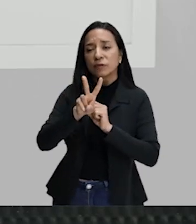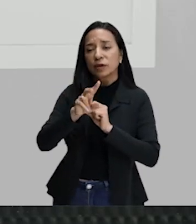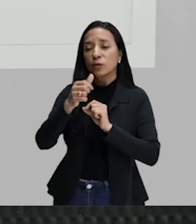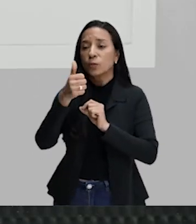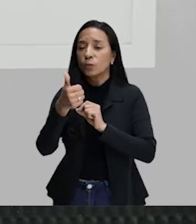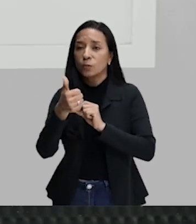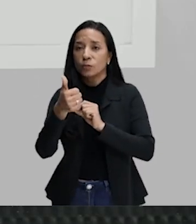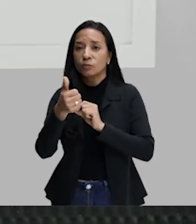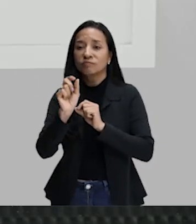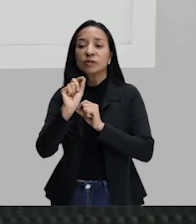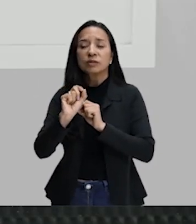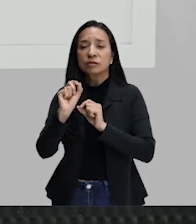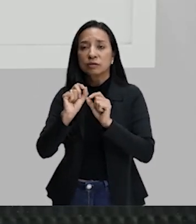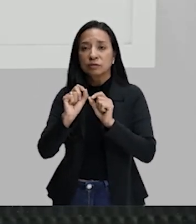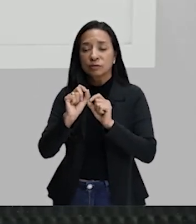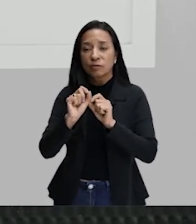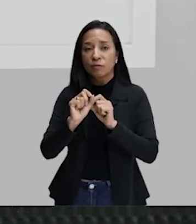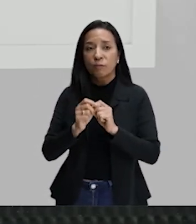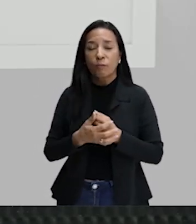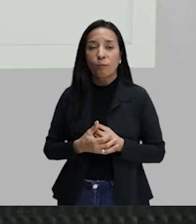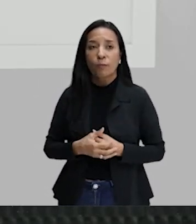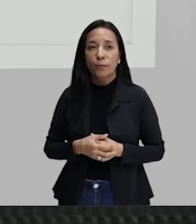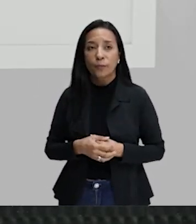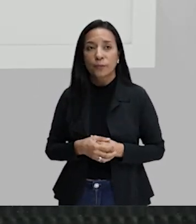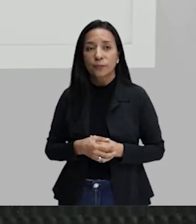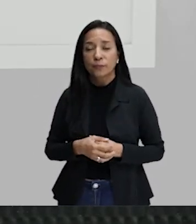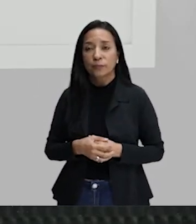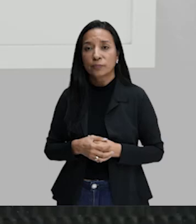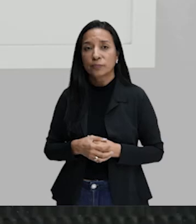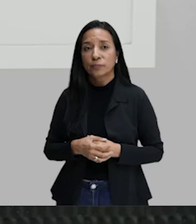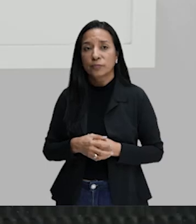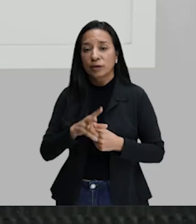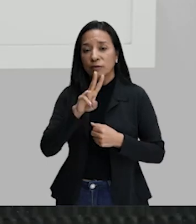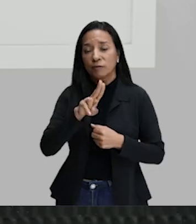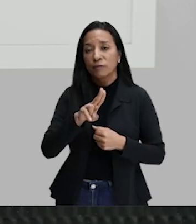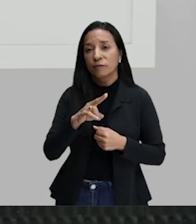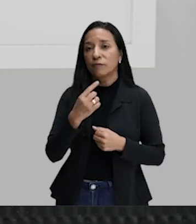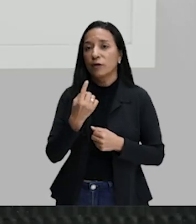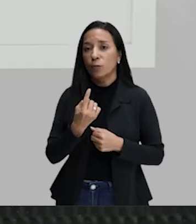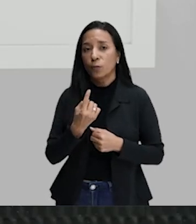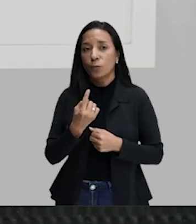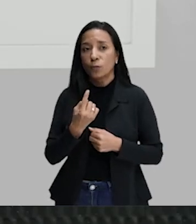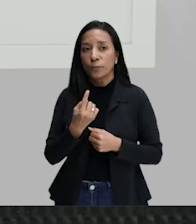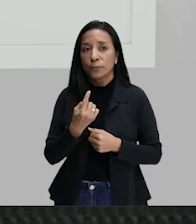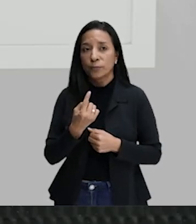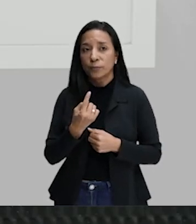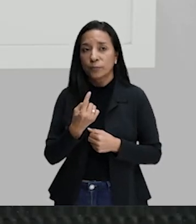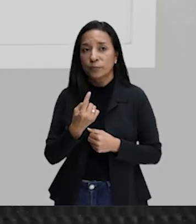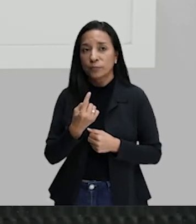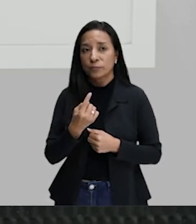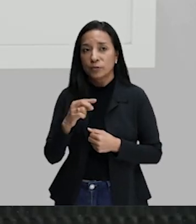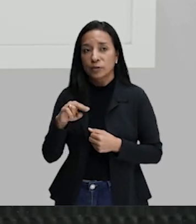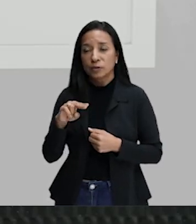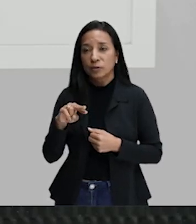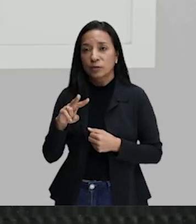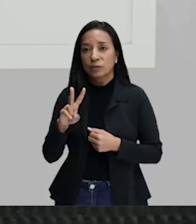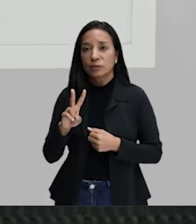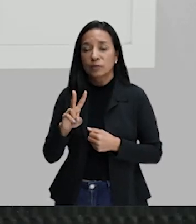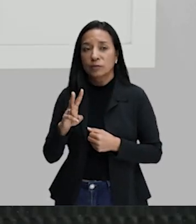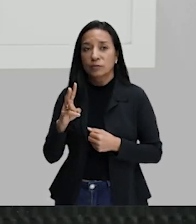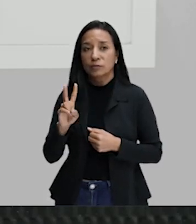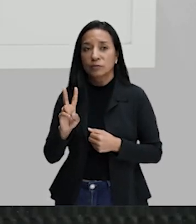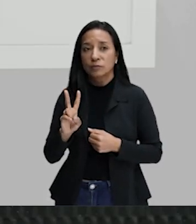seno θ. Tá certo? Então V1 ele é V